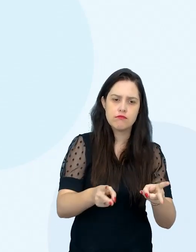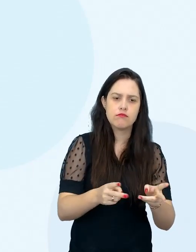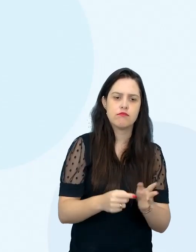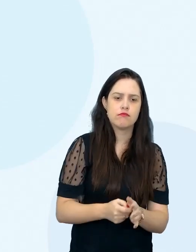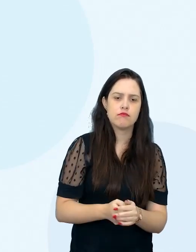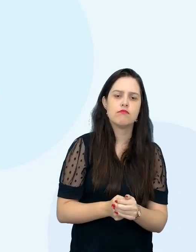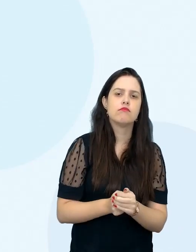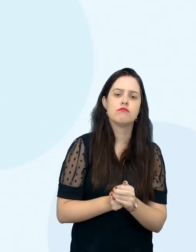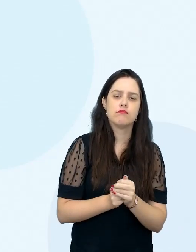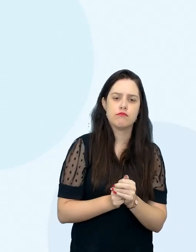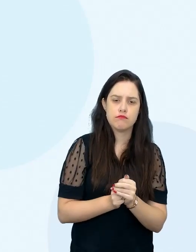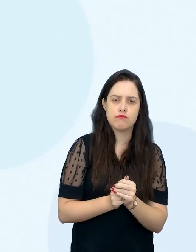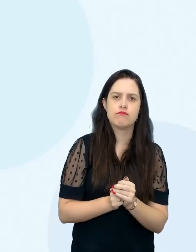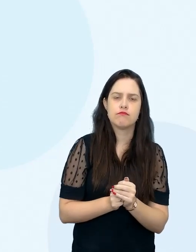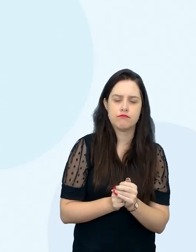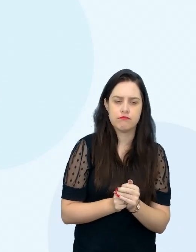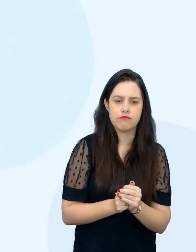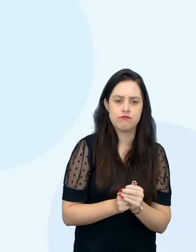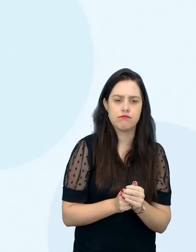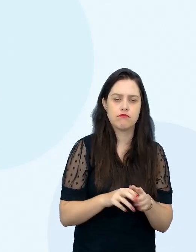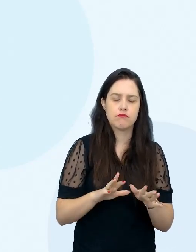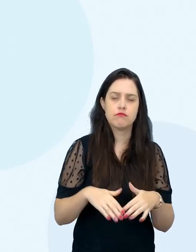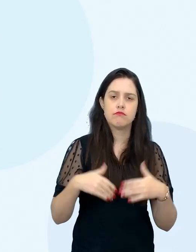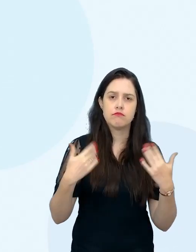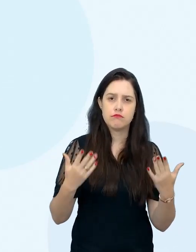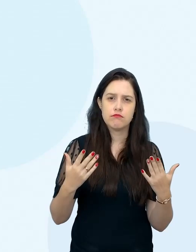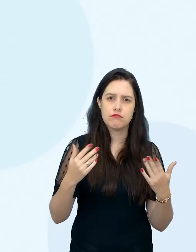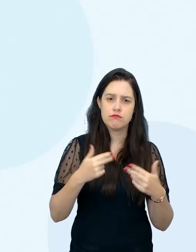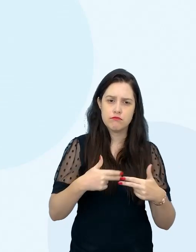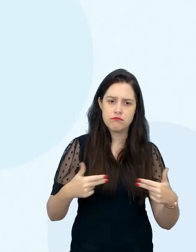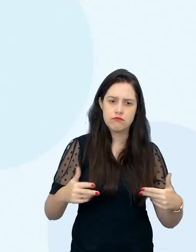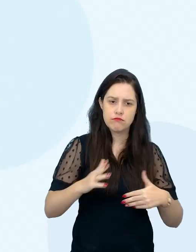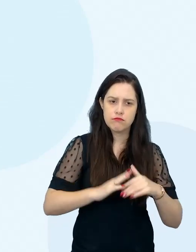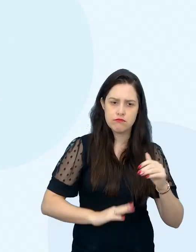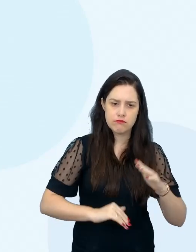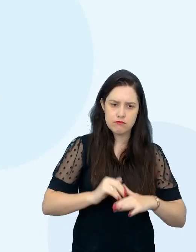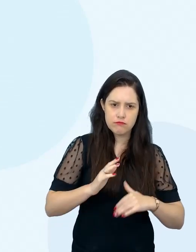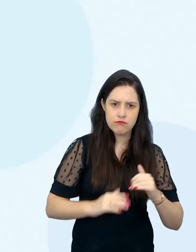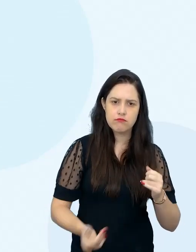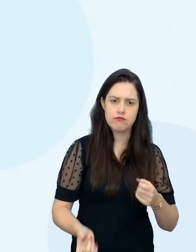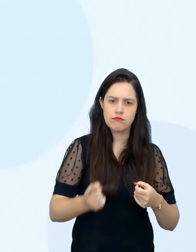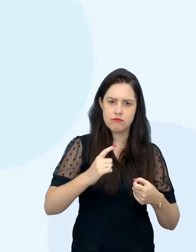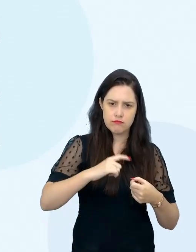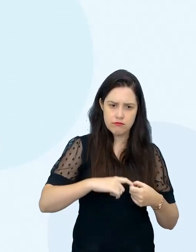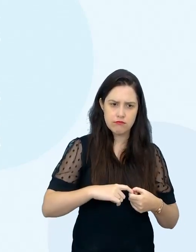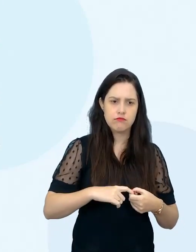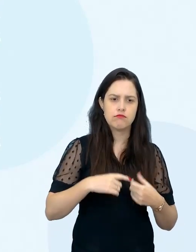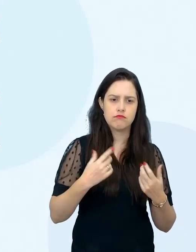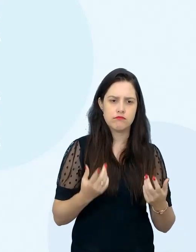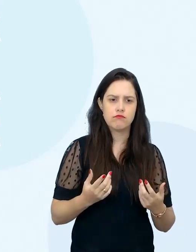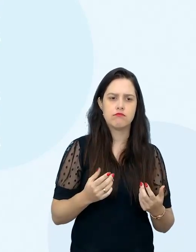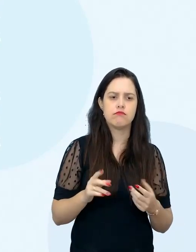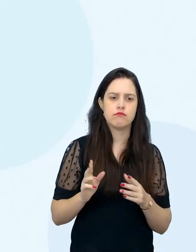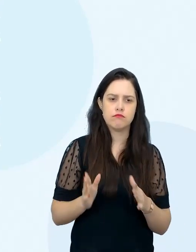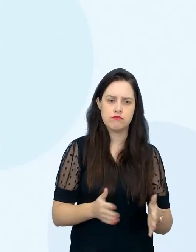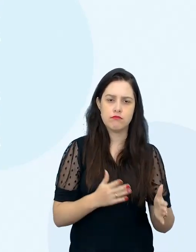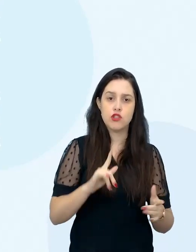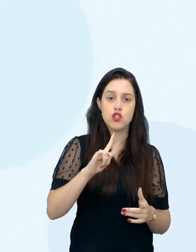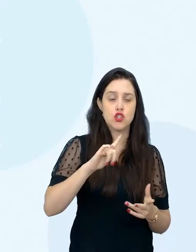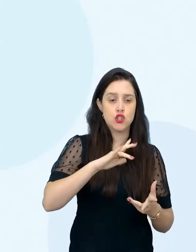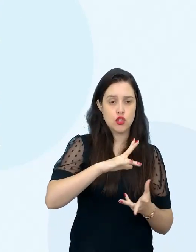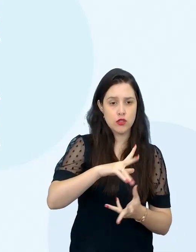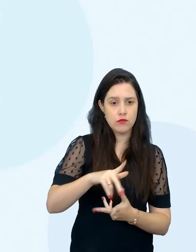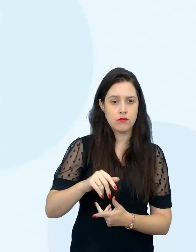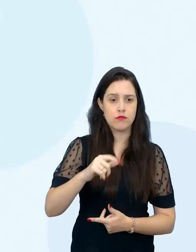ao longo do tempo. Tá? Então, essas são as habilidades aí de retomada do 6º ano em História. E em Geografia,